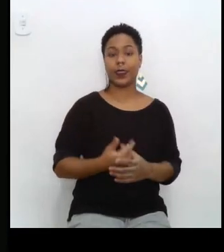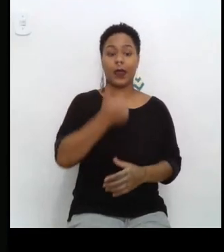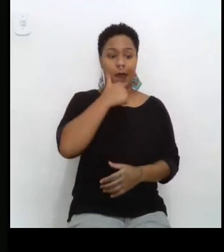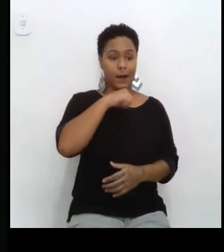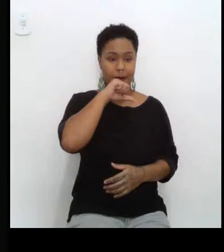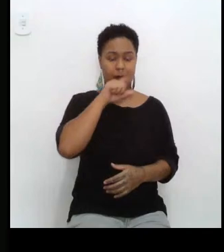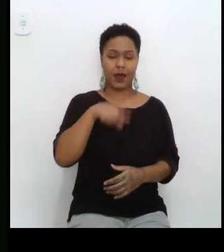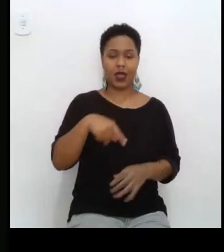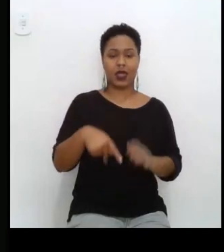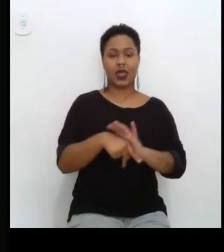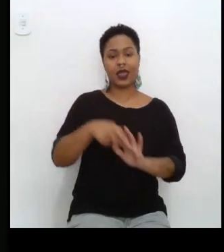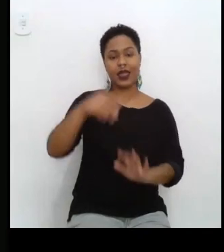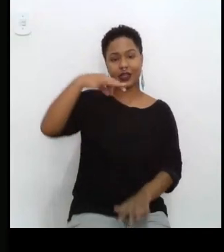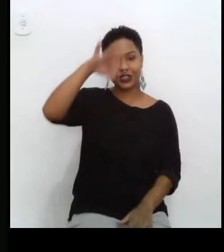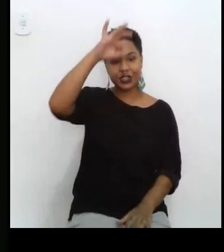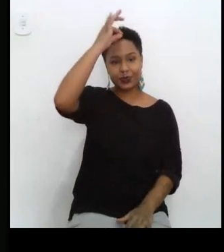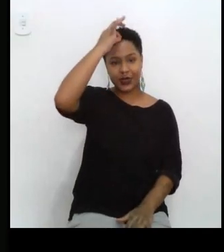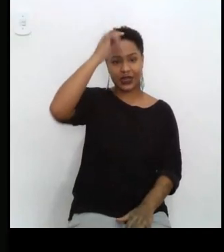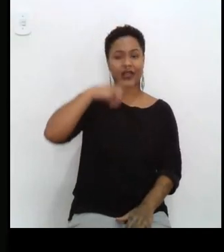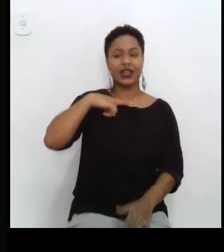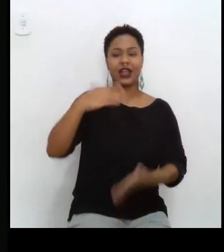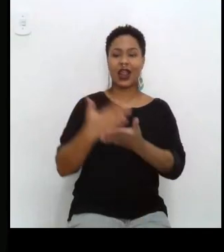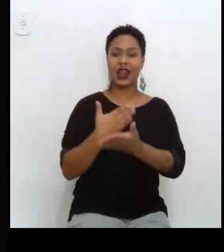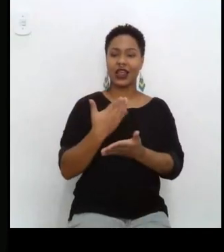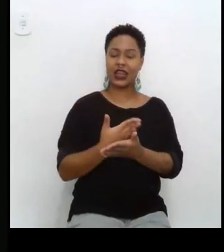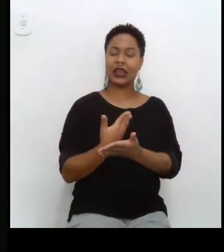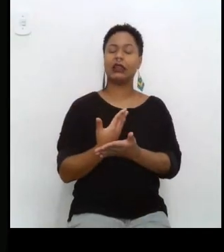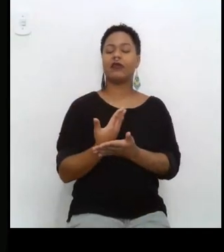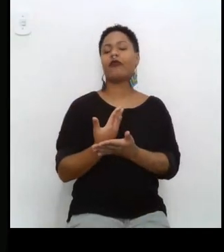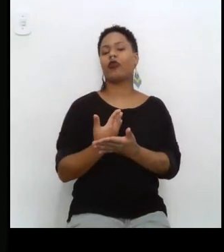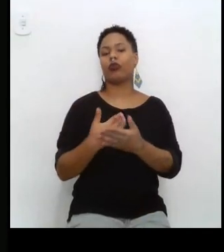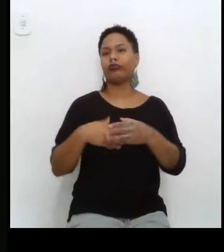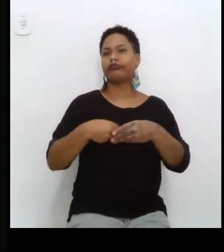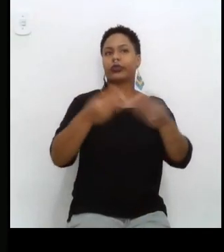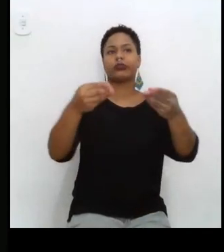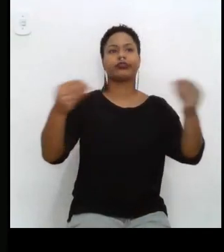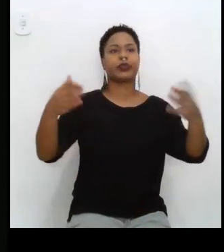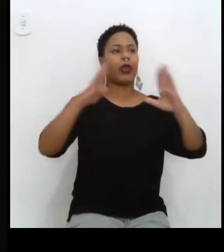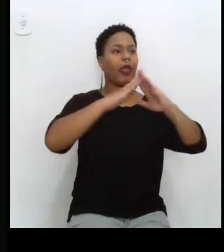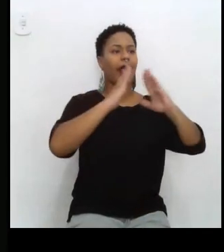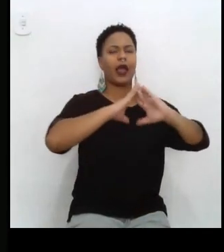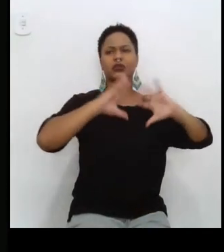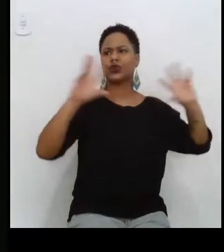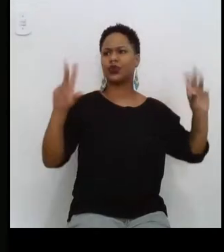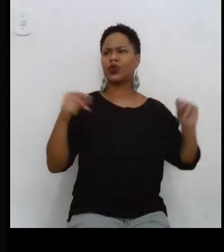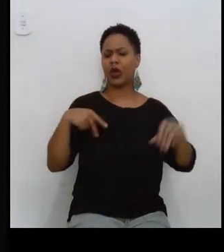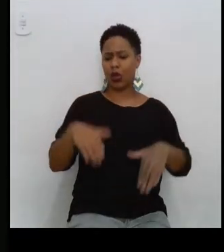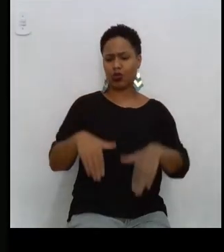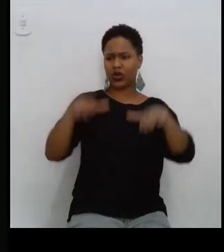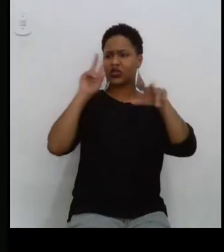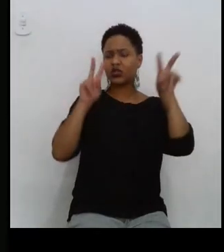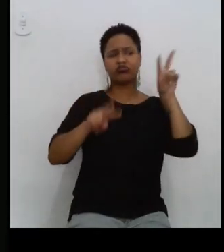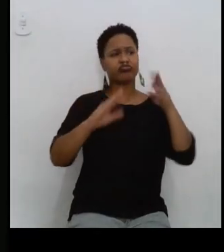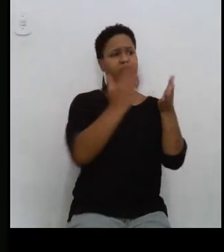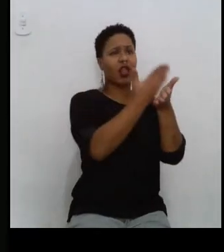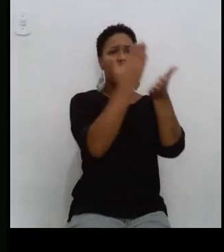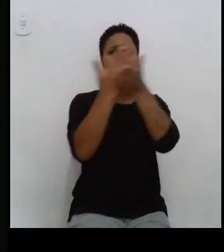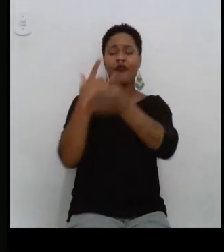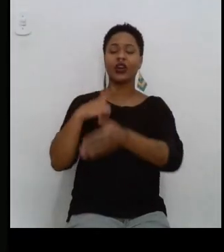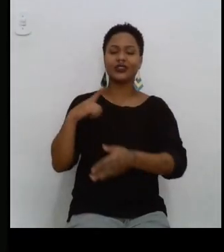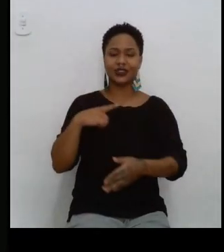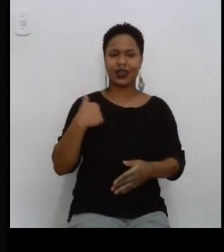Então ela tinha muitos livros espalhados pela casa então eu cresci com um livro assim eu até achava estranho né porque eu nesse contexto